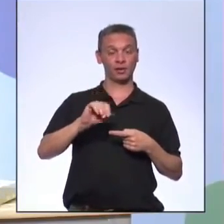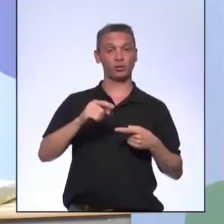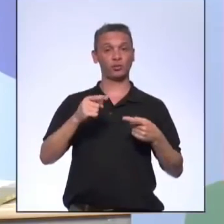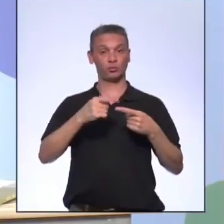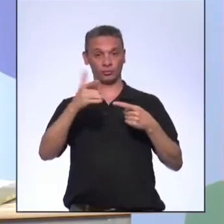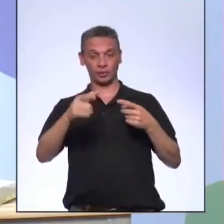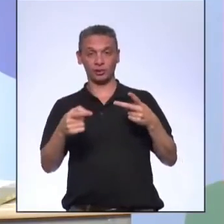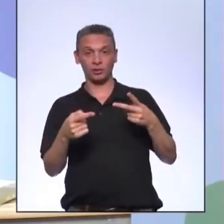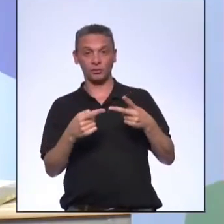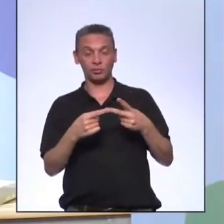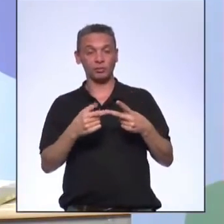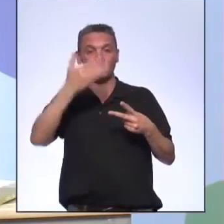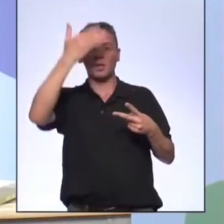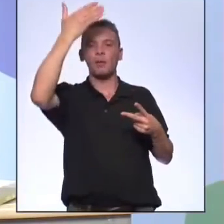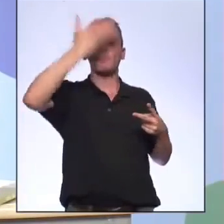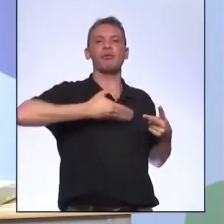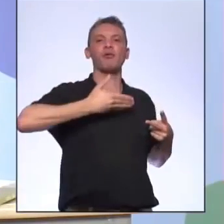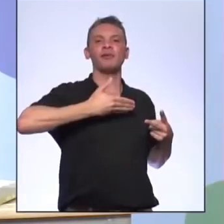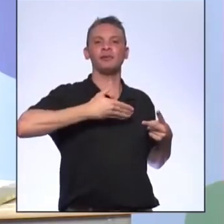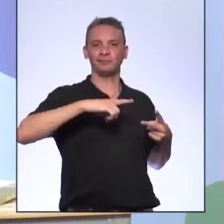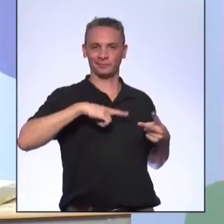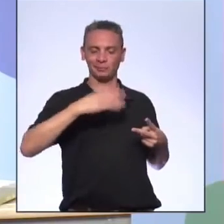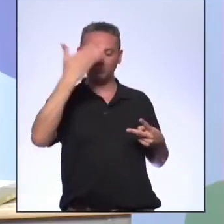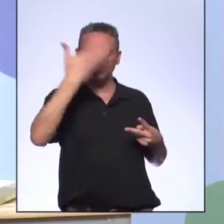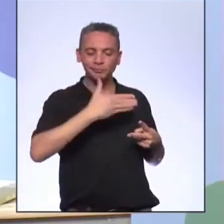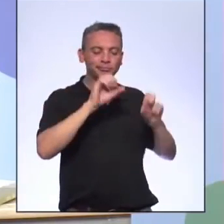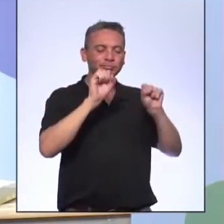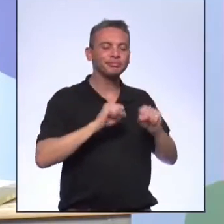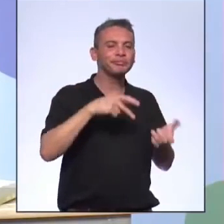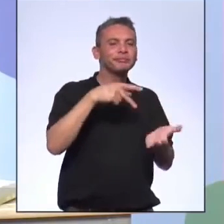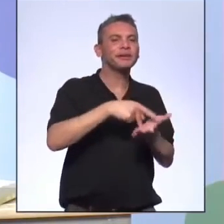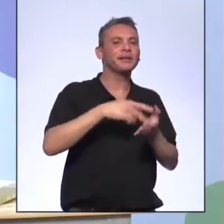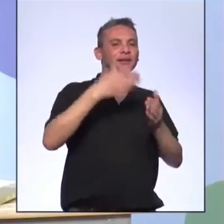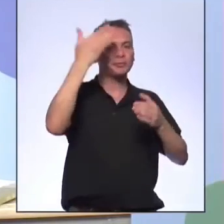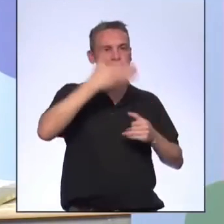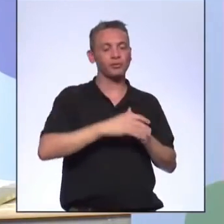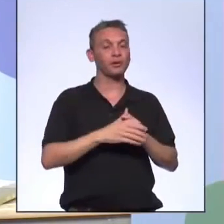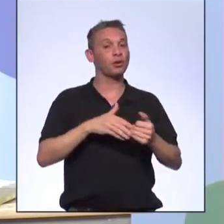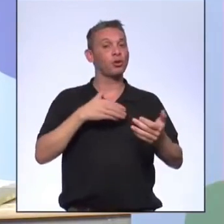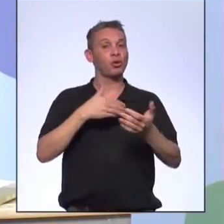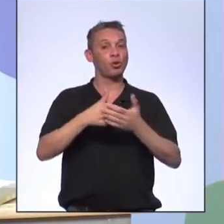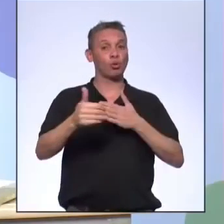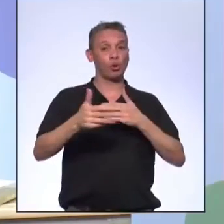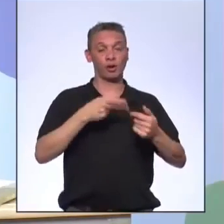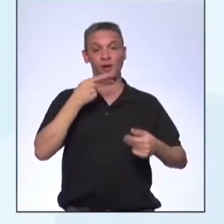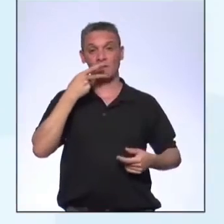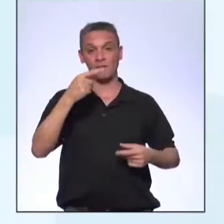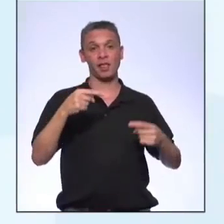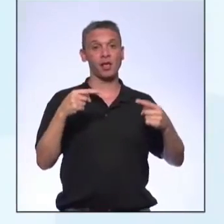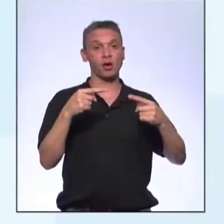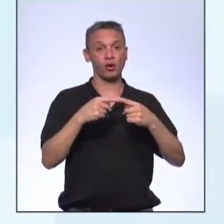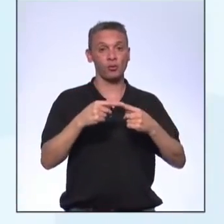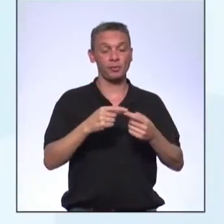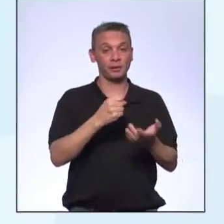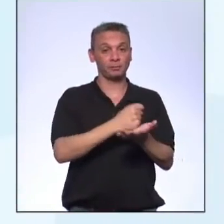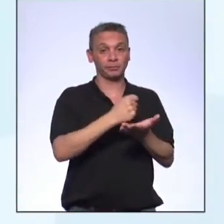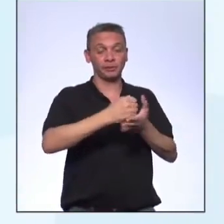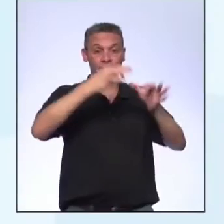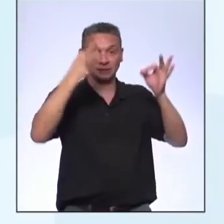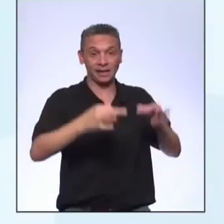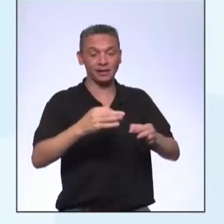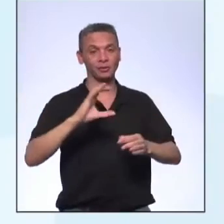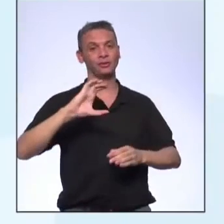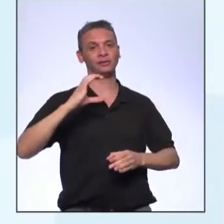por comprovação. Todo e qualquer argumento que passou por validação da